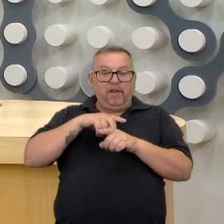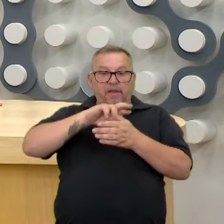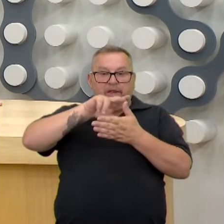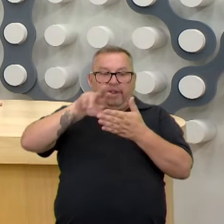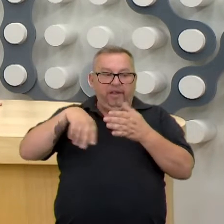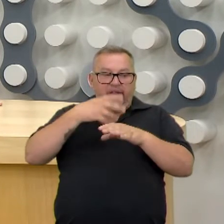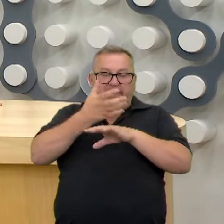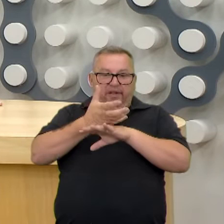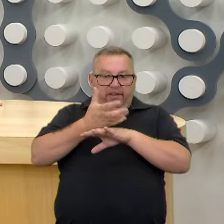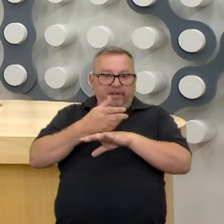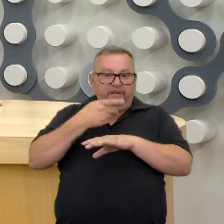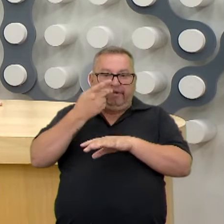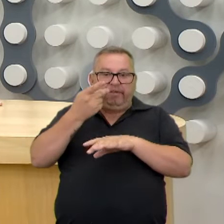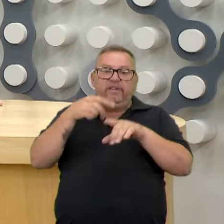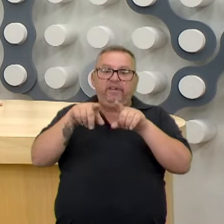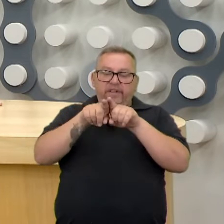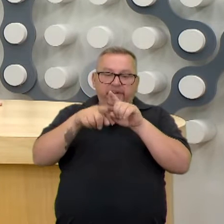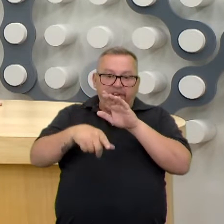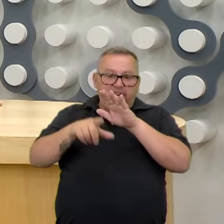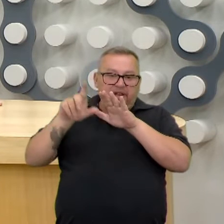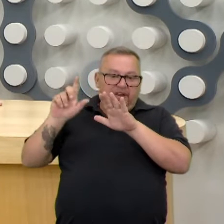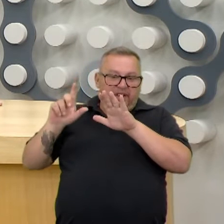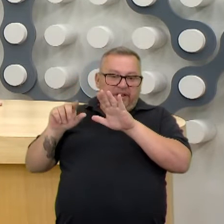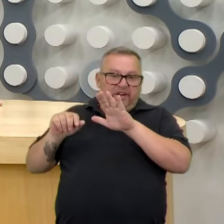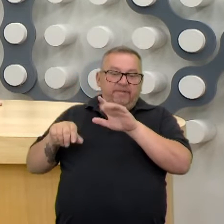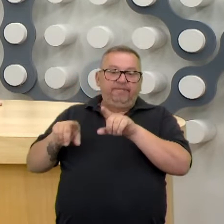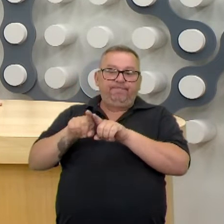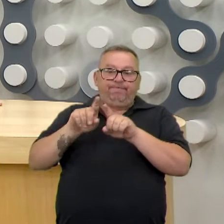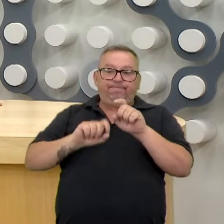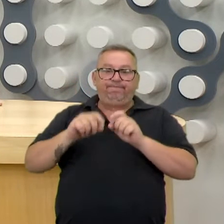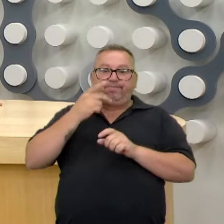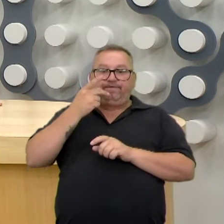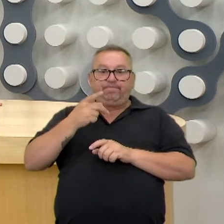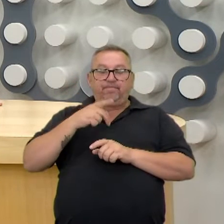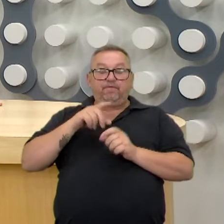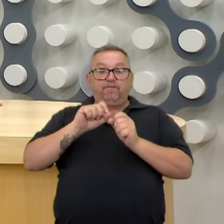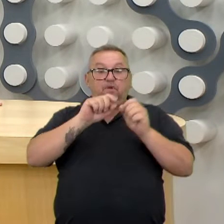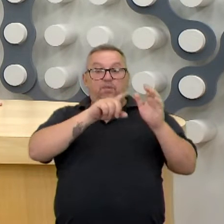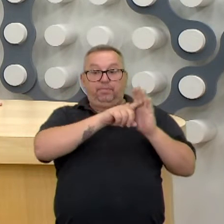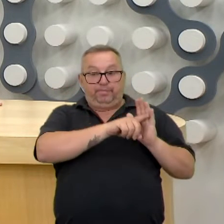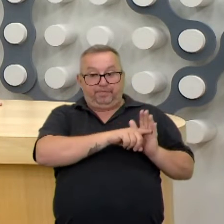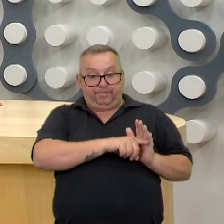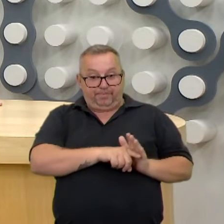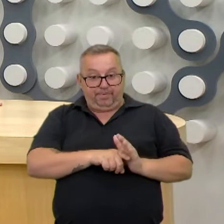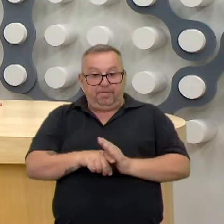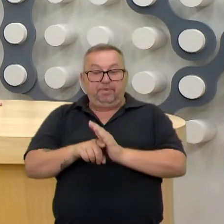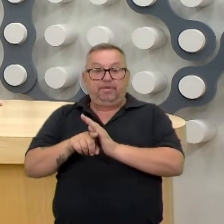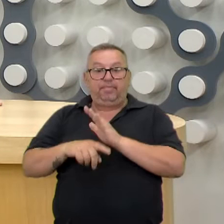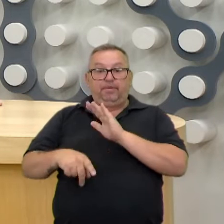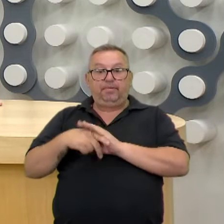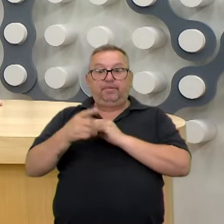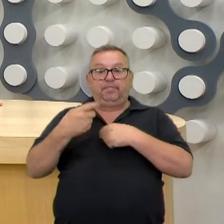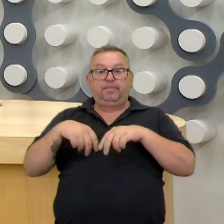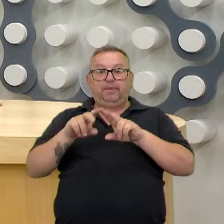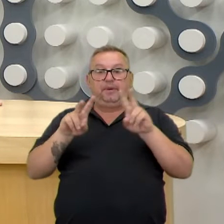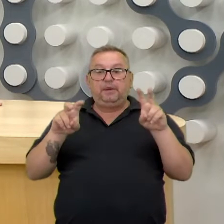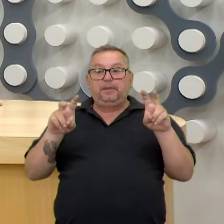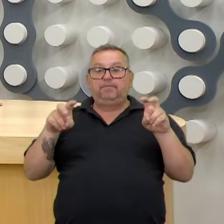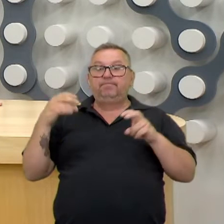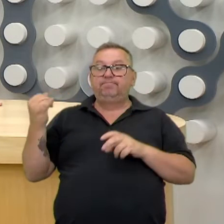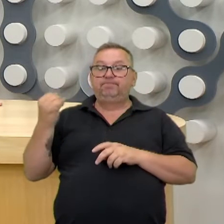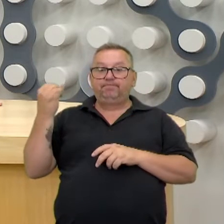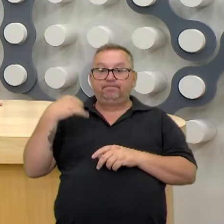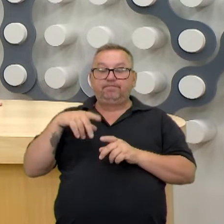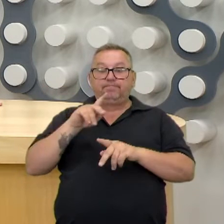como foi falado anteriormente, né? Implementar e desenvolver pesquisas nas áreas temáticas de importância